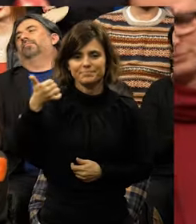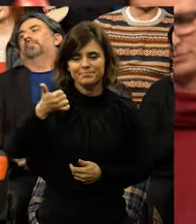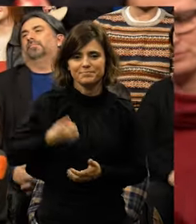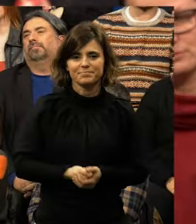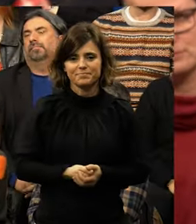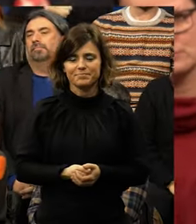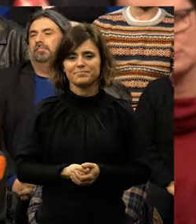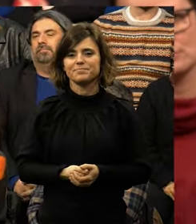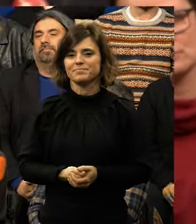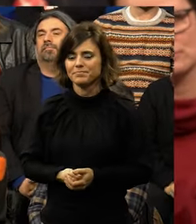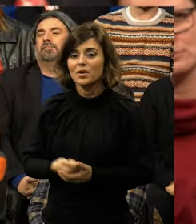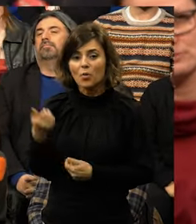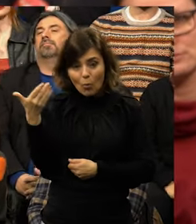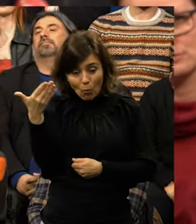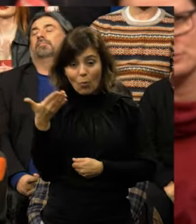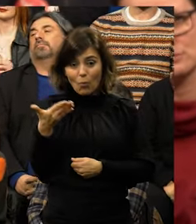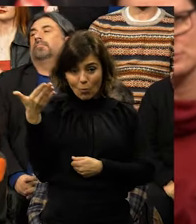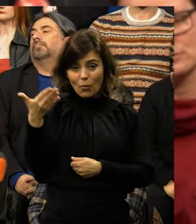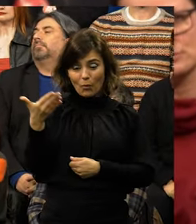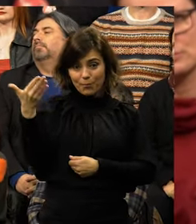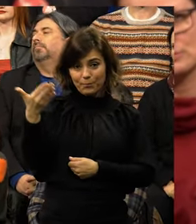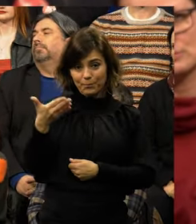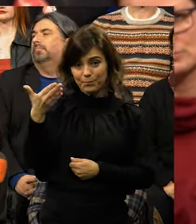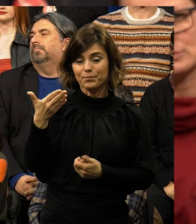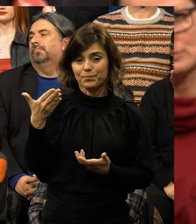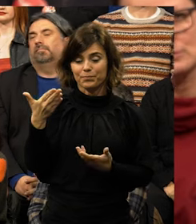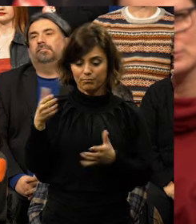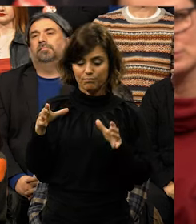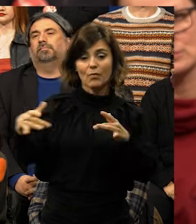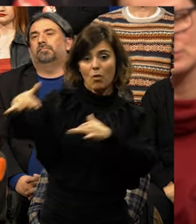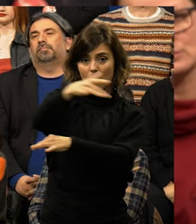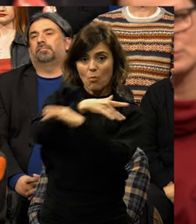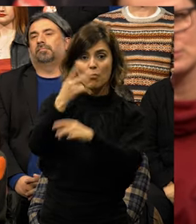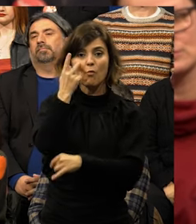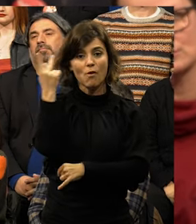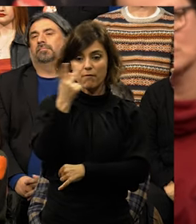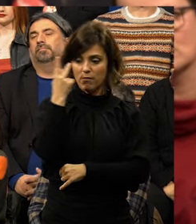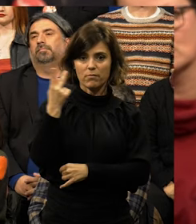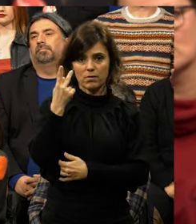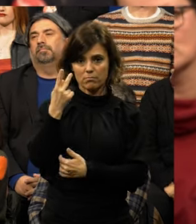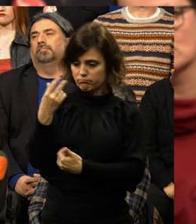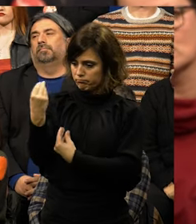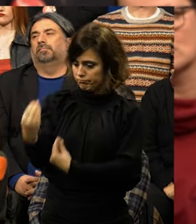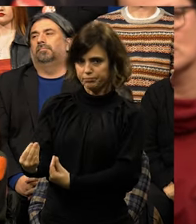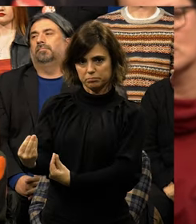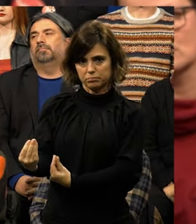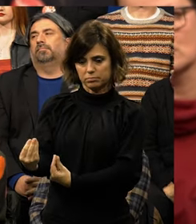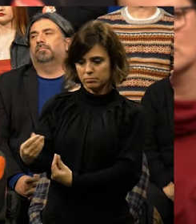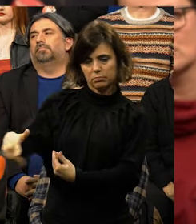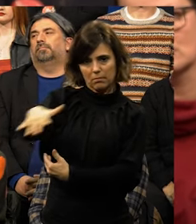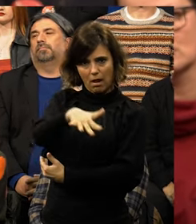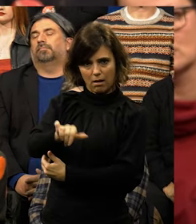c o direito à autodeterminação de um povo o direito a viver com dignidade no seu território o direito ao fim da